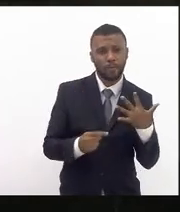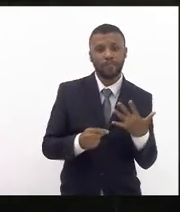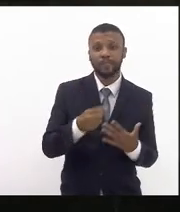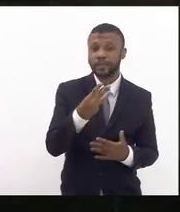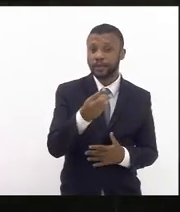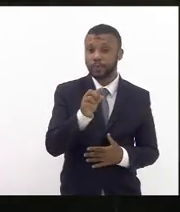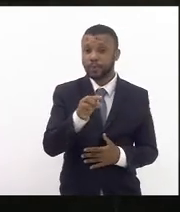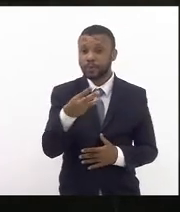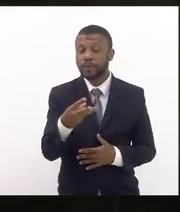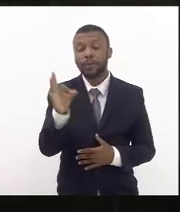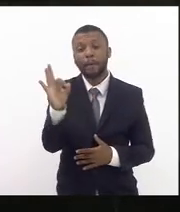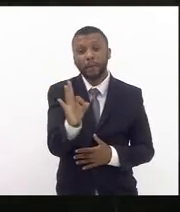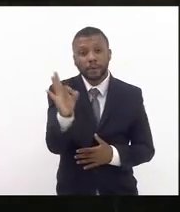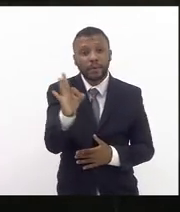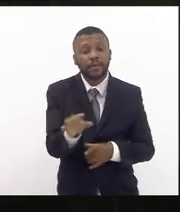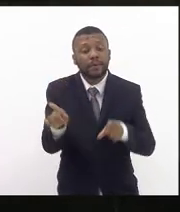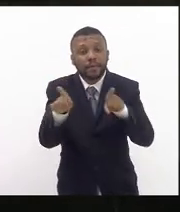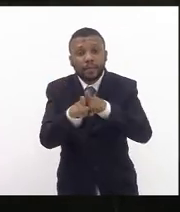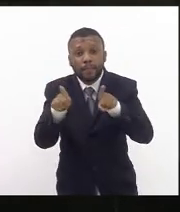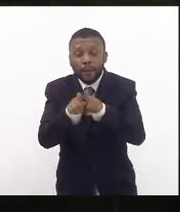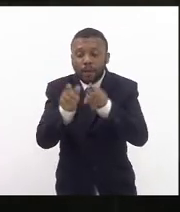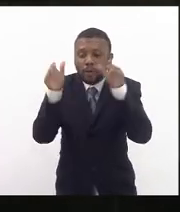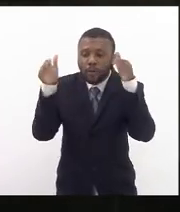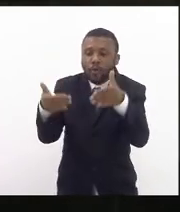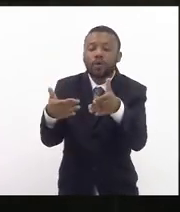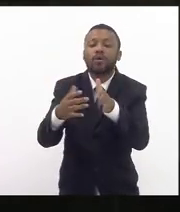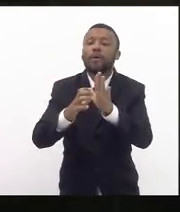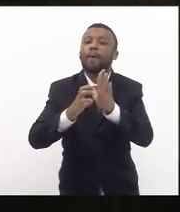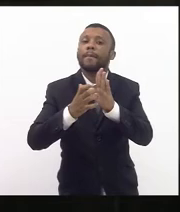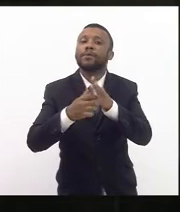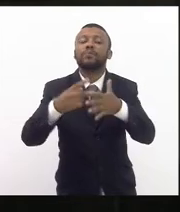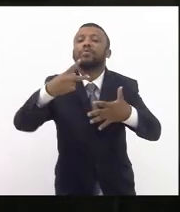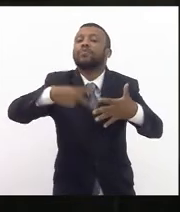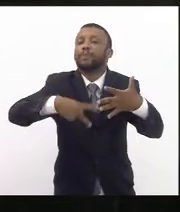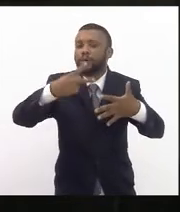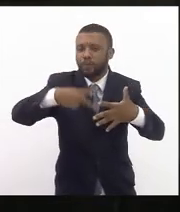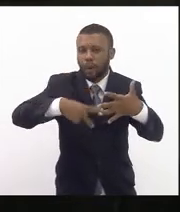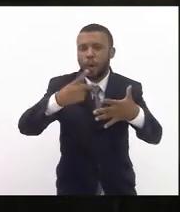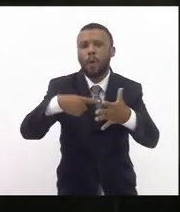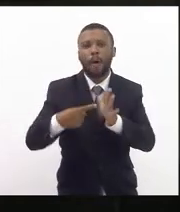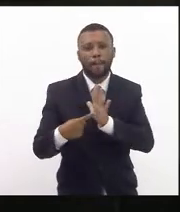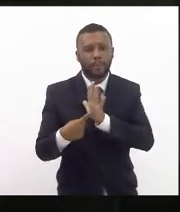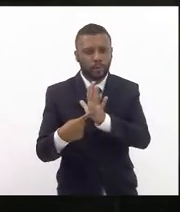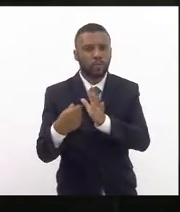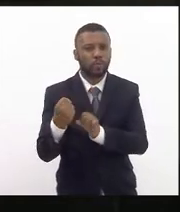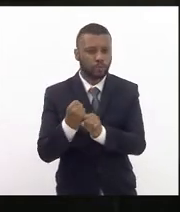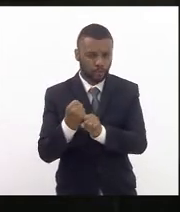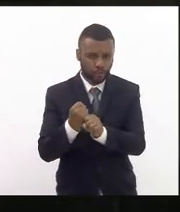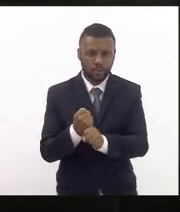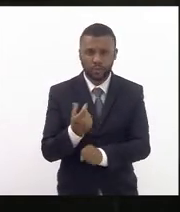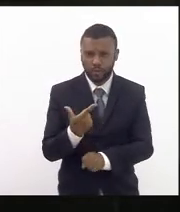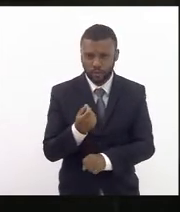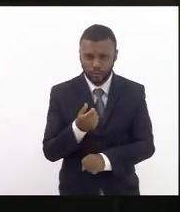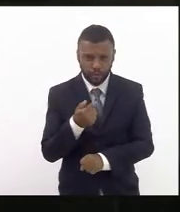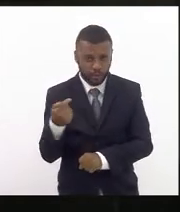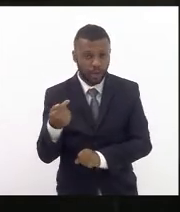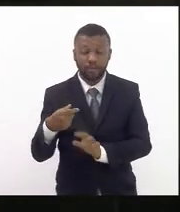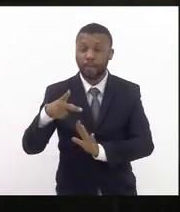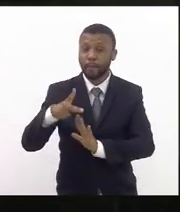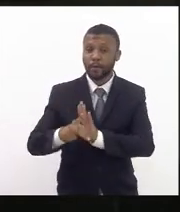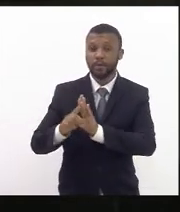3,3%. É nessa linha também que a bancada do PSOL apresentou em 2017 um projeto de